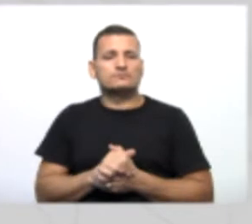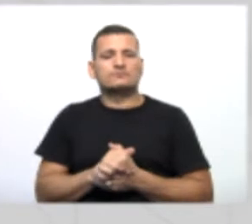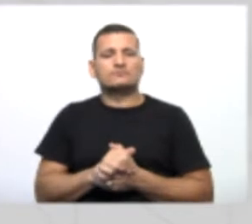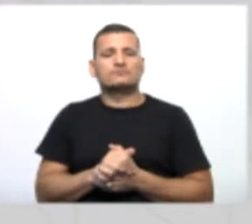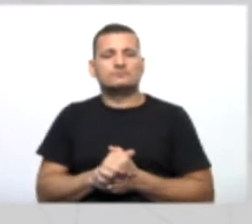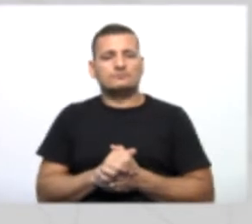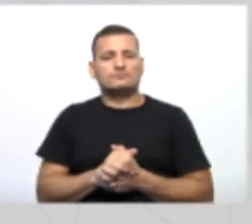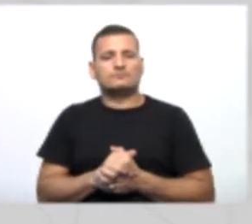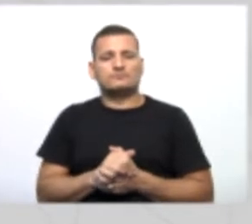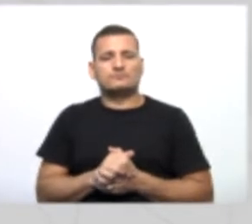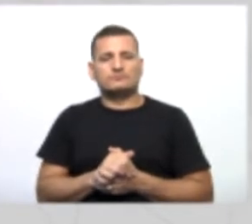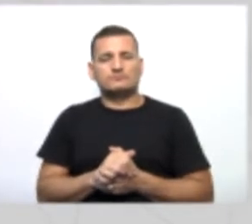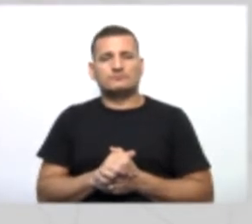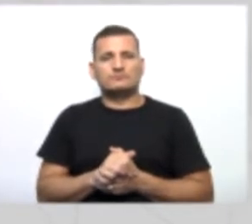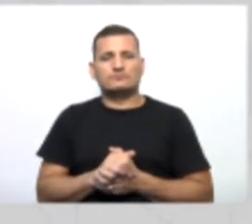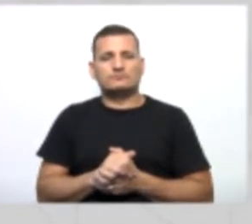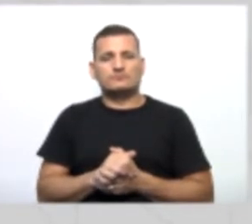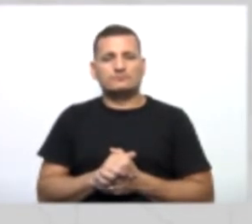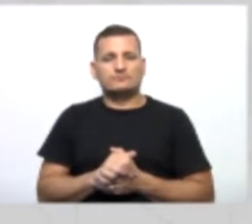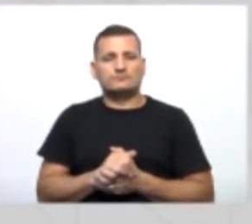meio de uma magnífica